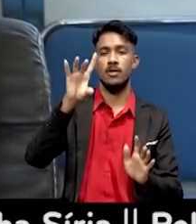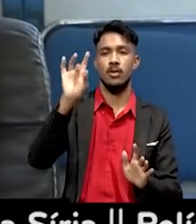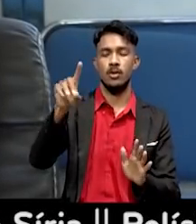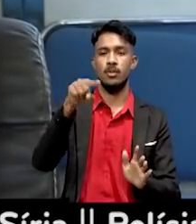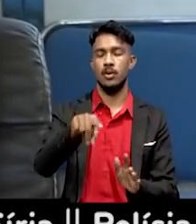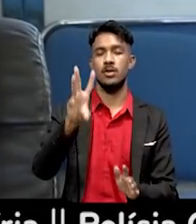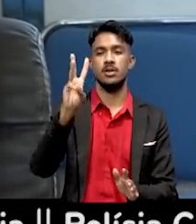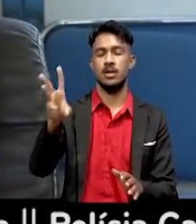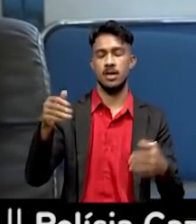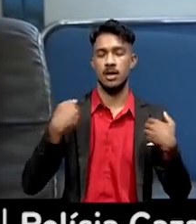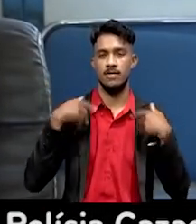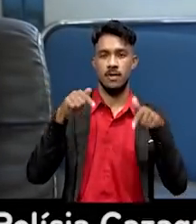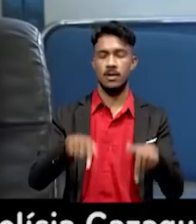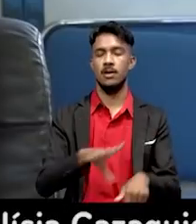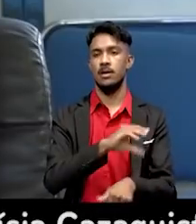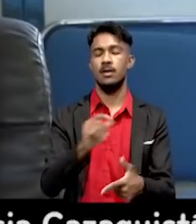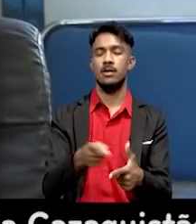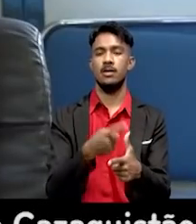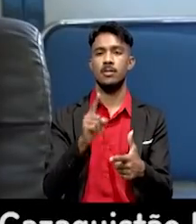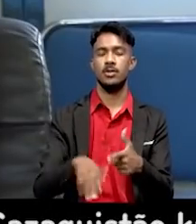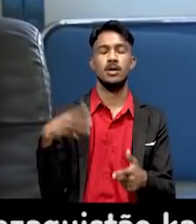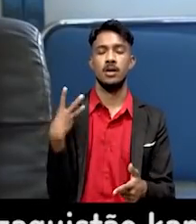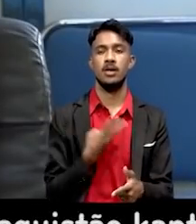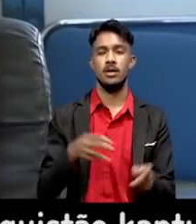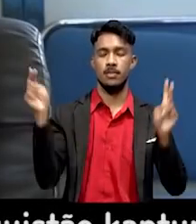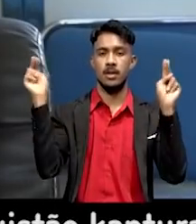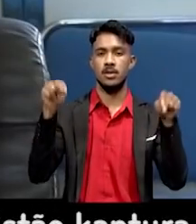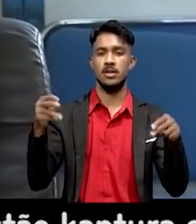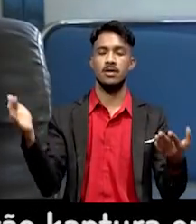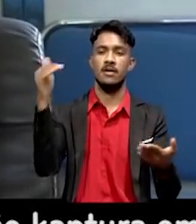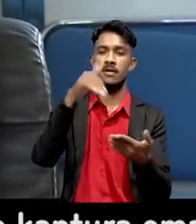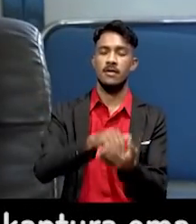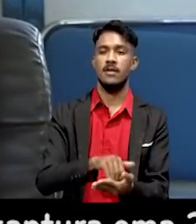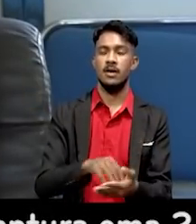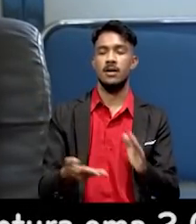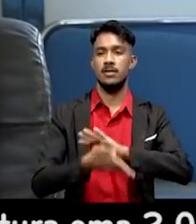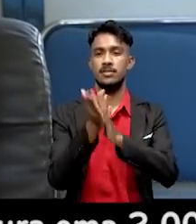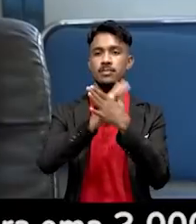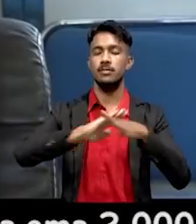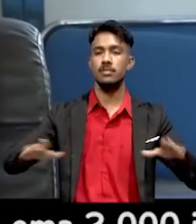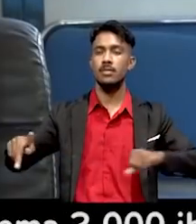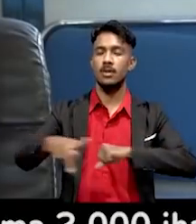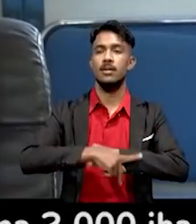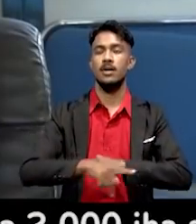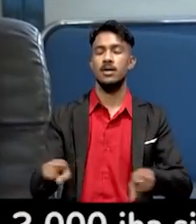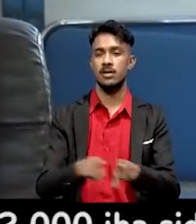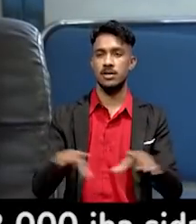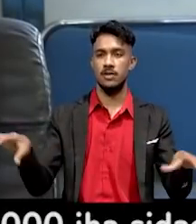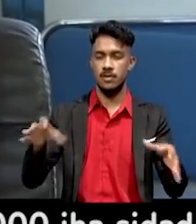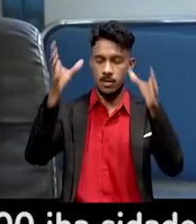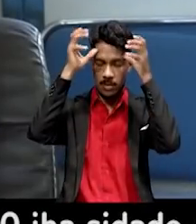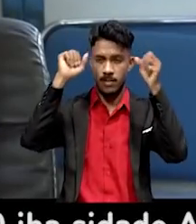8.6 e né e cada ida precisa falar estabilidade política tão canar presidente da república né garante